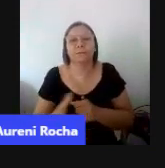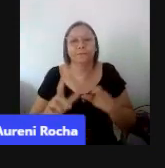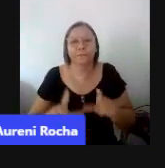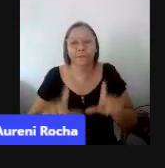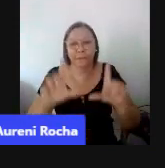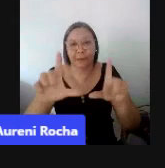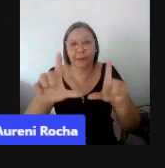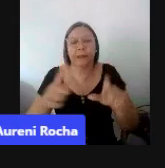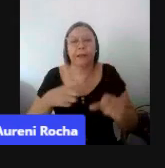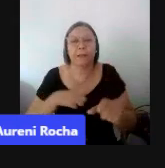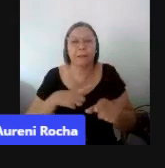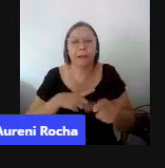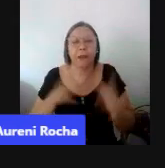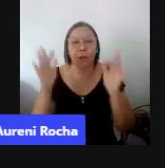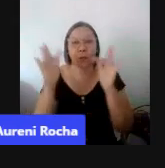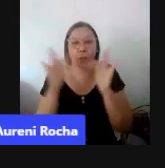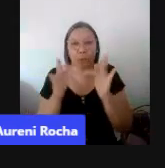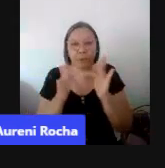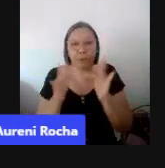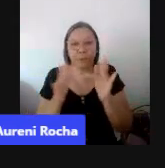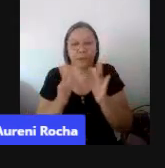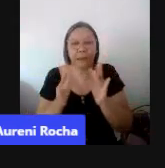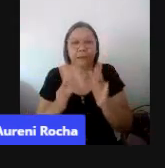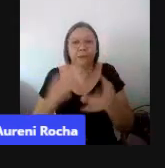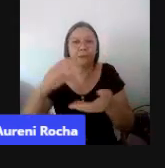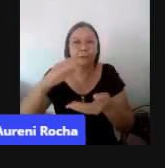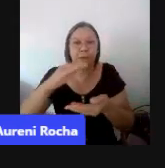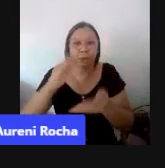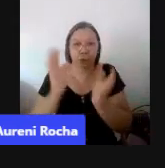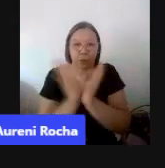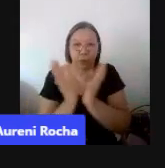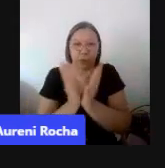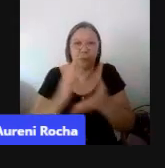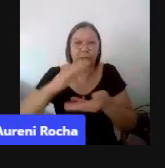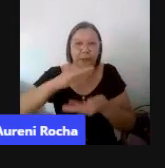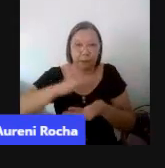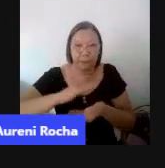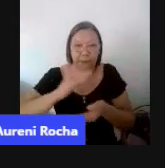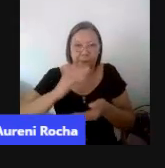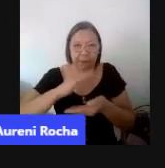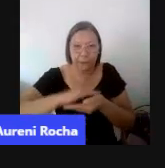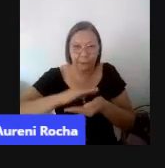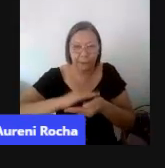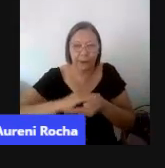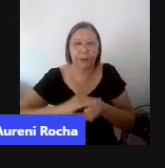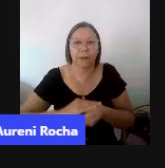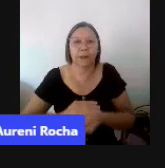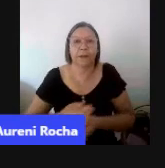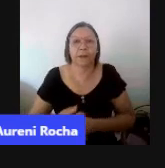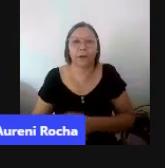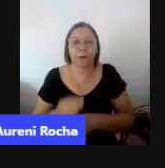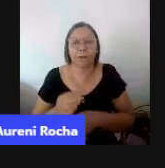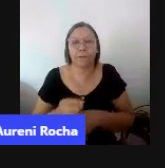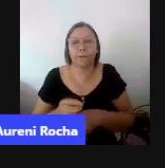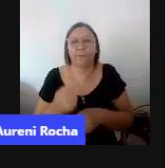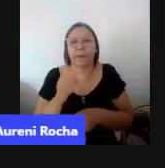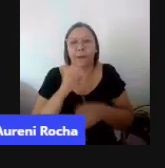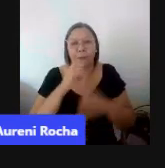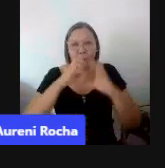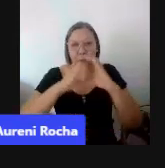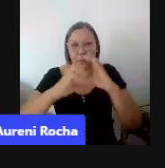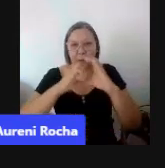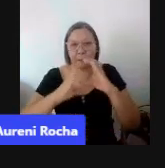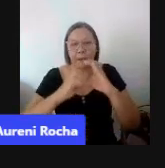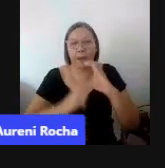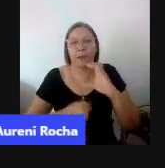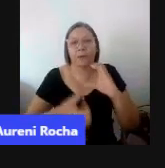da CEMED. Então, tem o nosso telefone, tem o e-mail para o primeiro ao quinto ano, tem o e-mail do sexto ao nono e